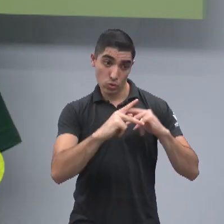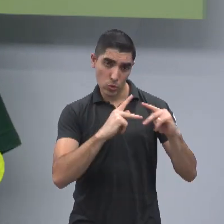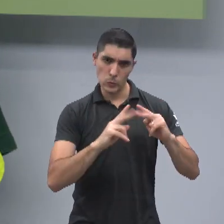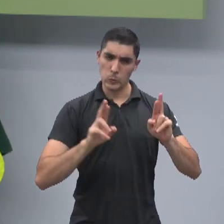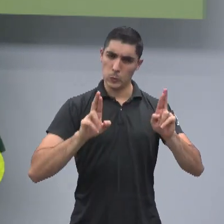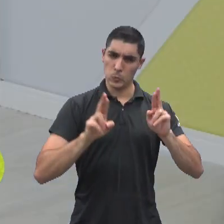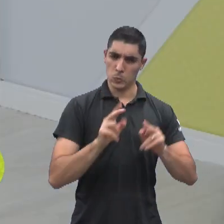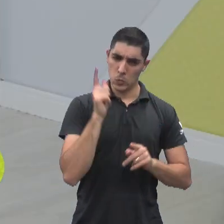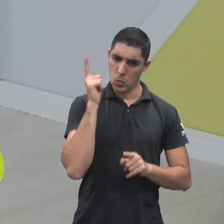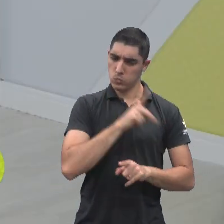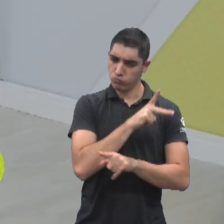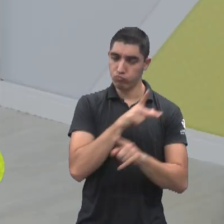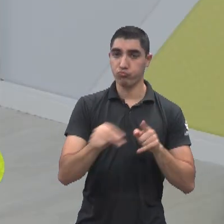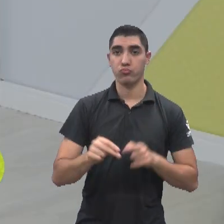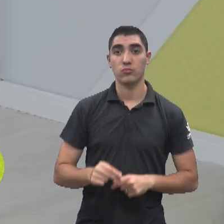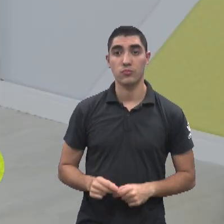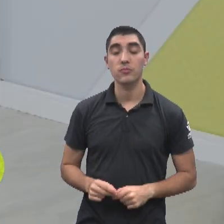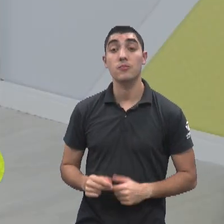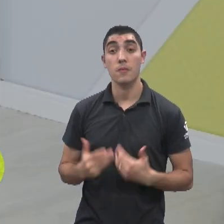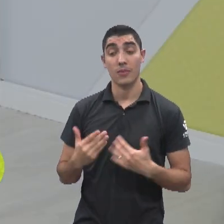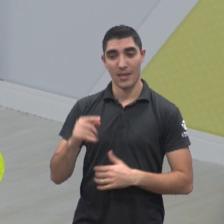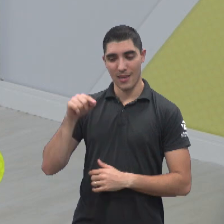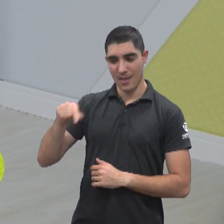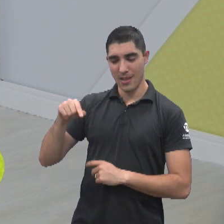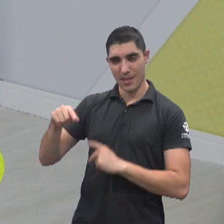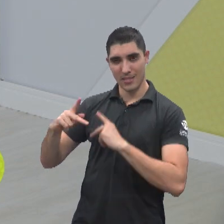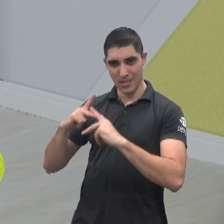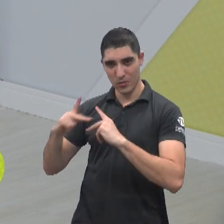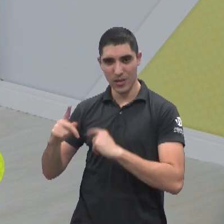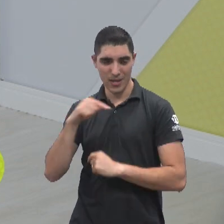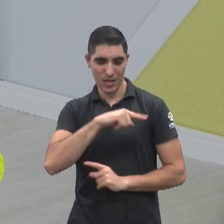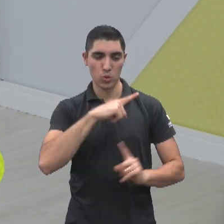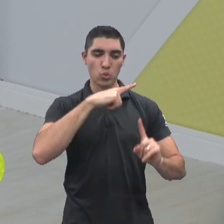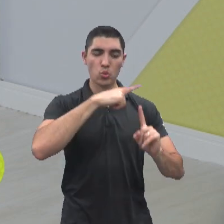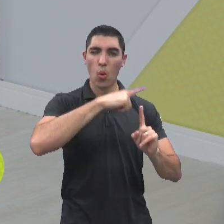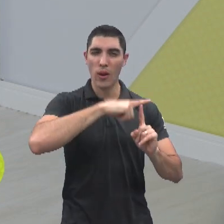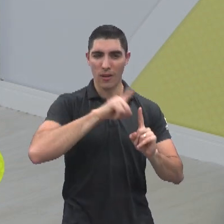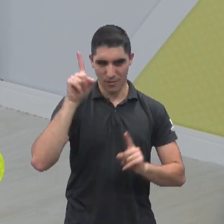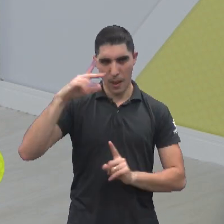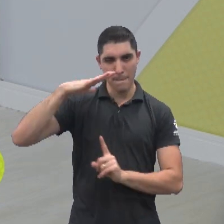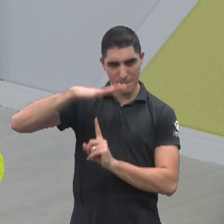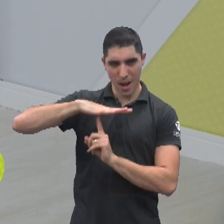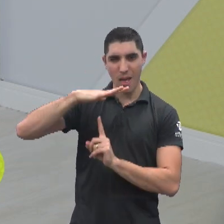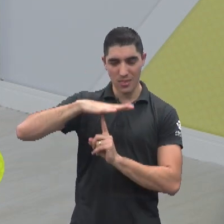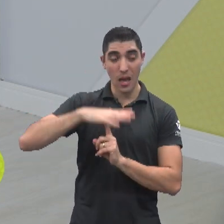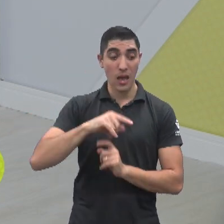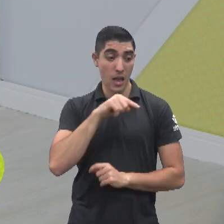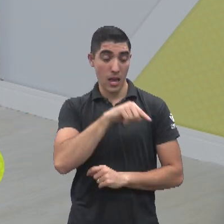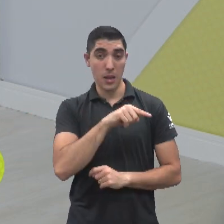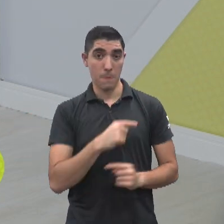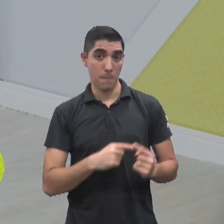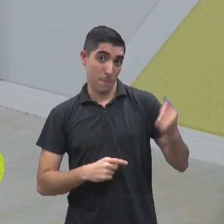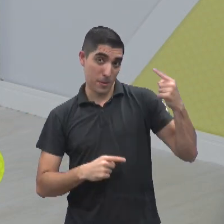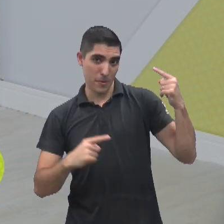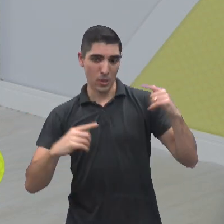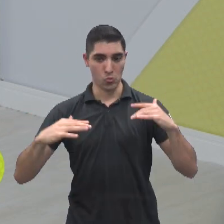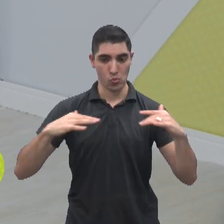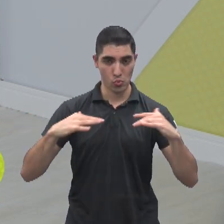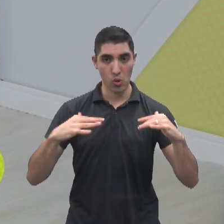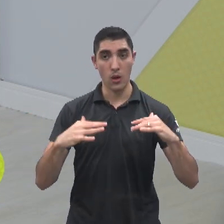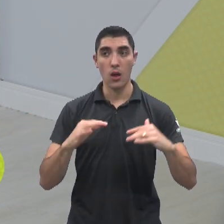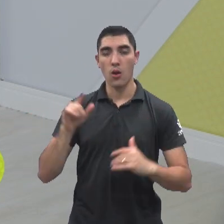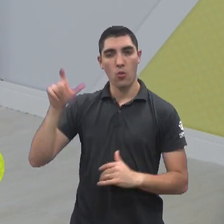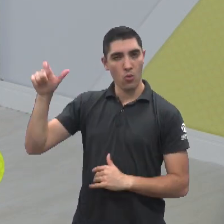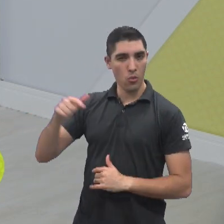estrear com o pé direito. O Esporte Futuro, que é da cidade de Toledo, no Paraná, é o primeiro adversário do São José, como o Brunão disse, dia 18